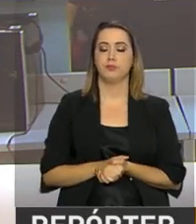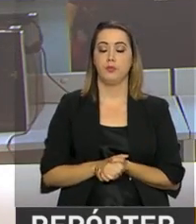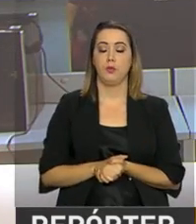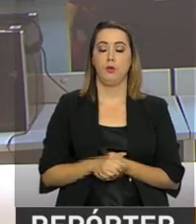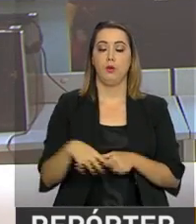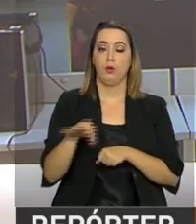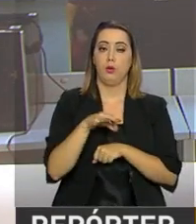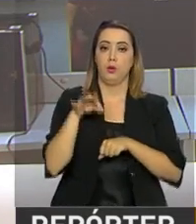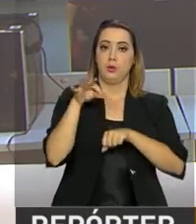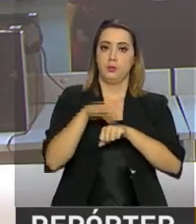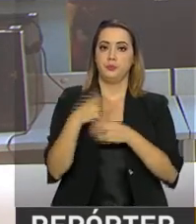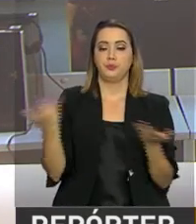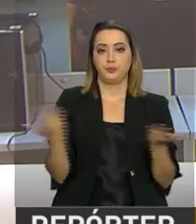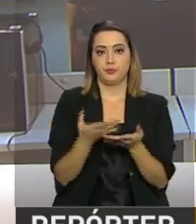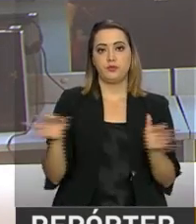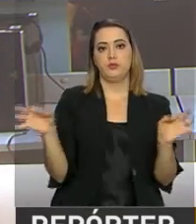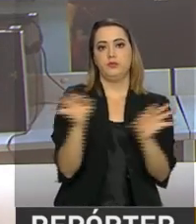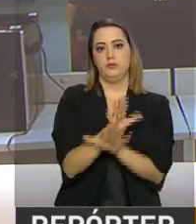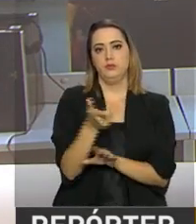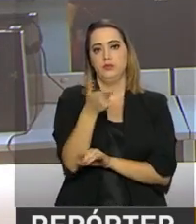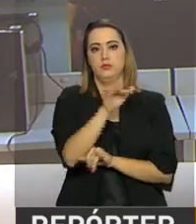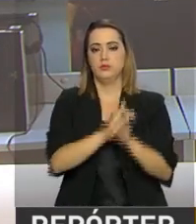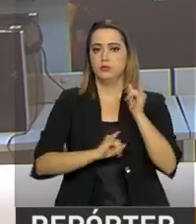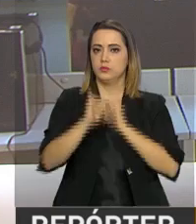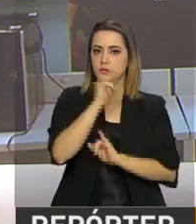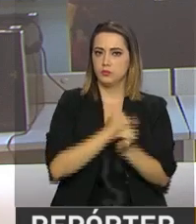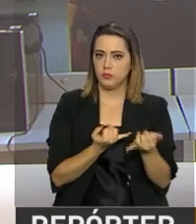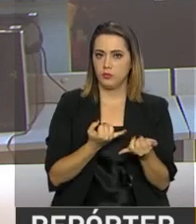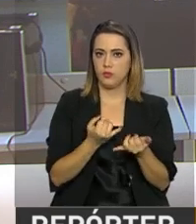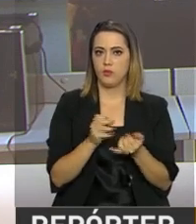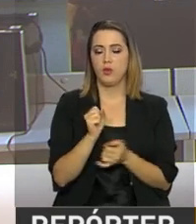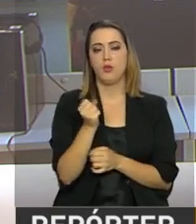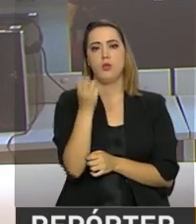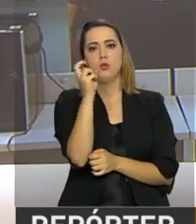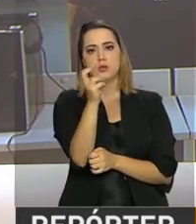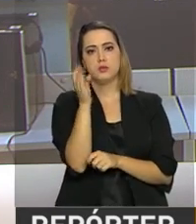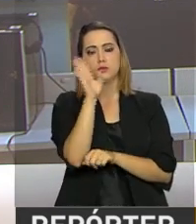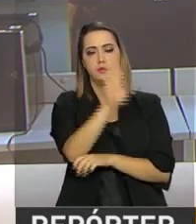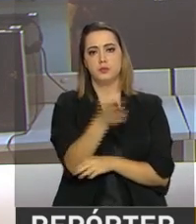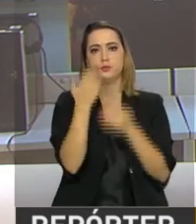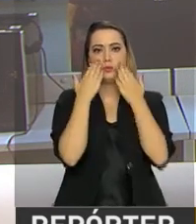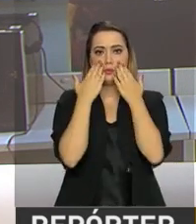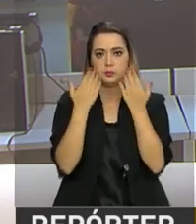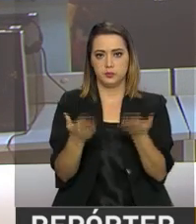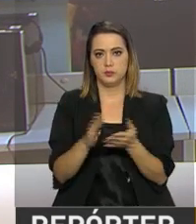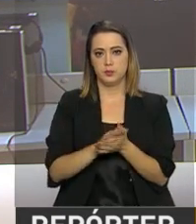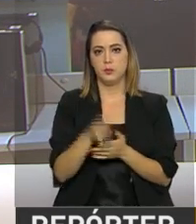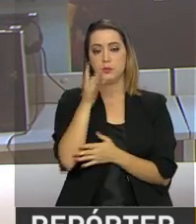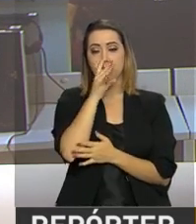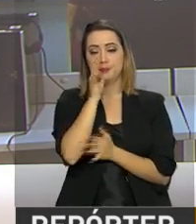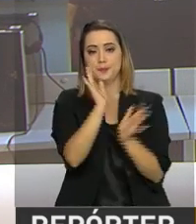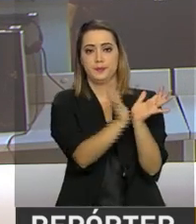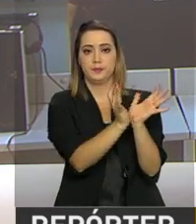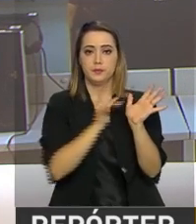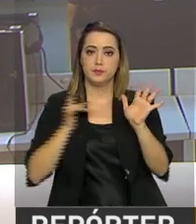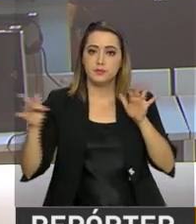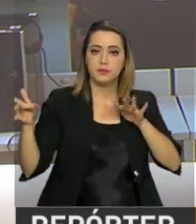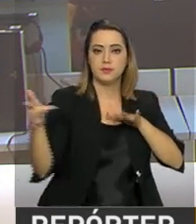do Repórter NBR termina aqui. Podemos voltar a qualquer momento com outras informações ou às 5 da tarde na próxima edição. Acompanhe as